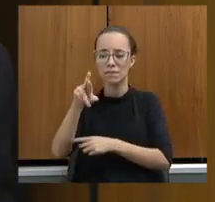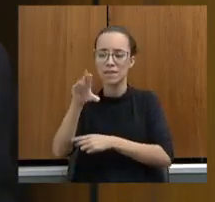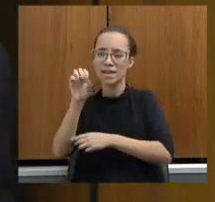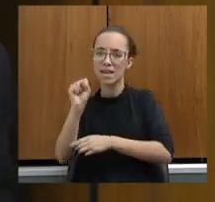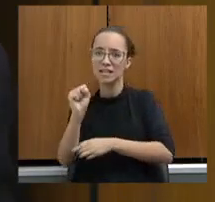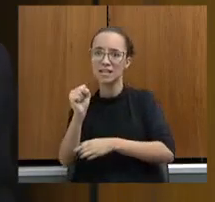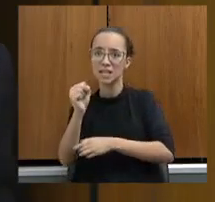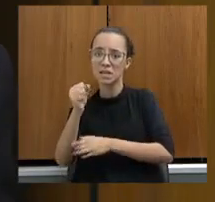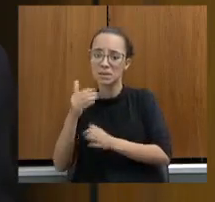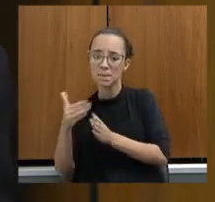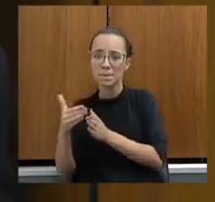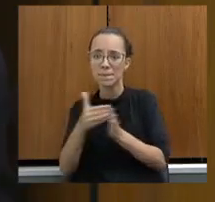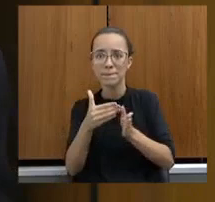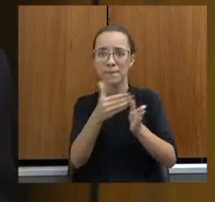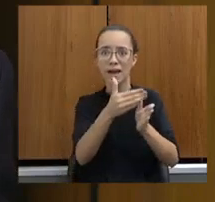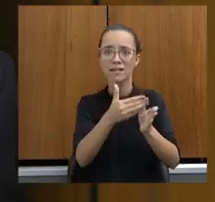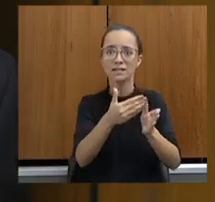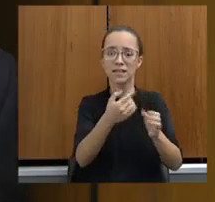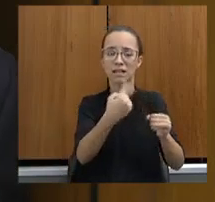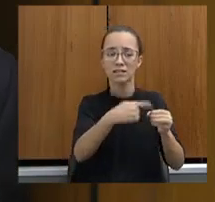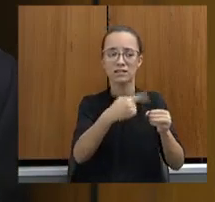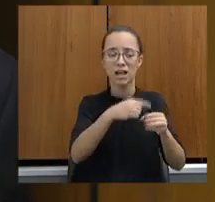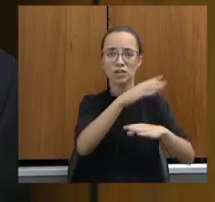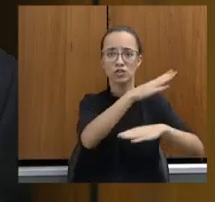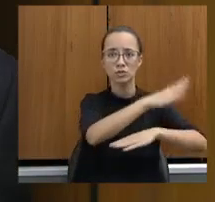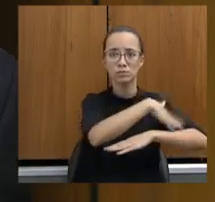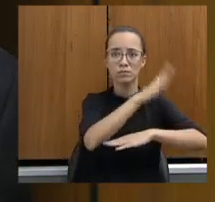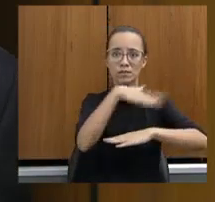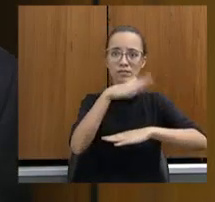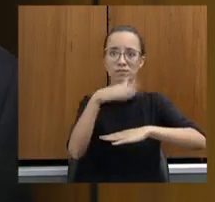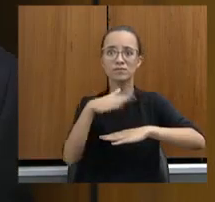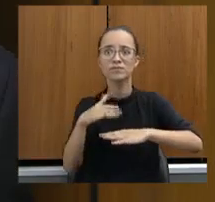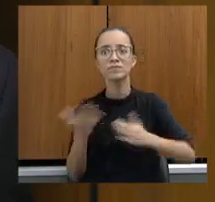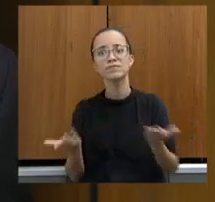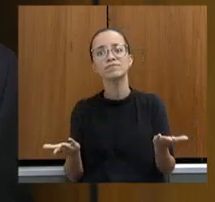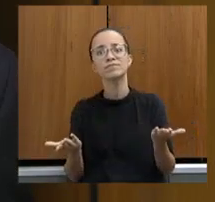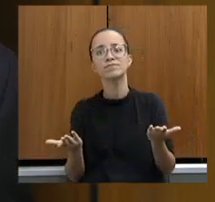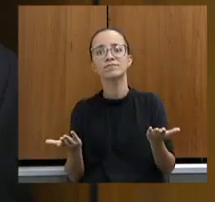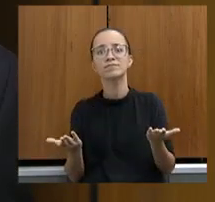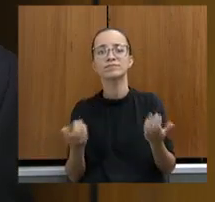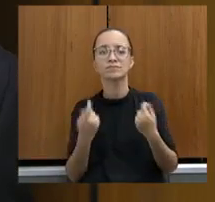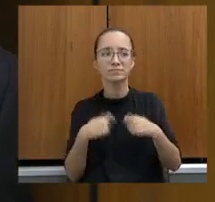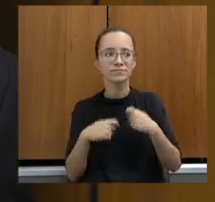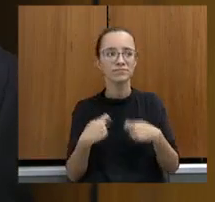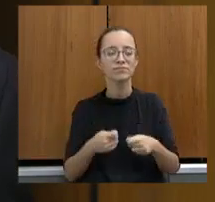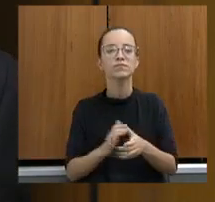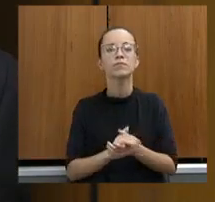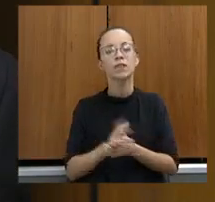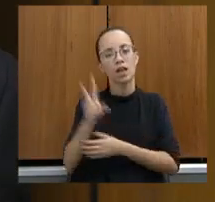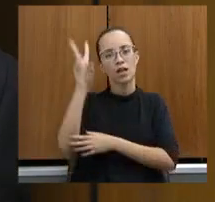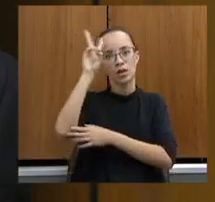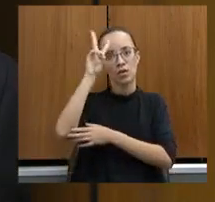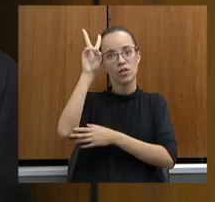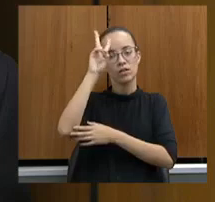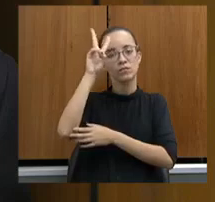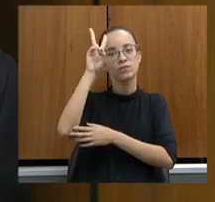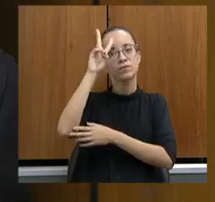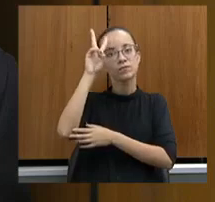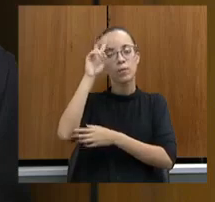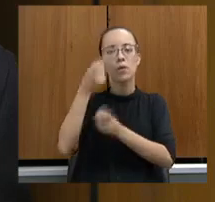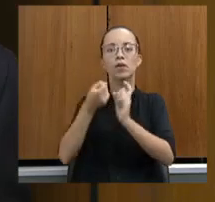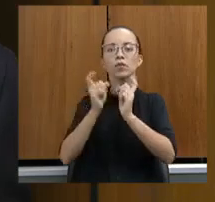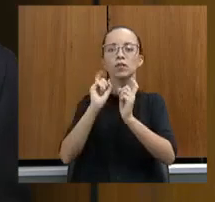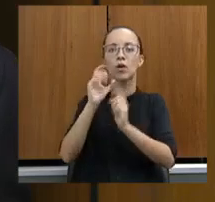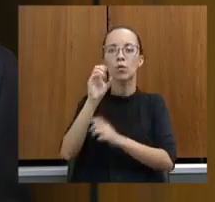deixa o barulho e a poeira do minério mas eu lembro Marcamos com Luiz Otávio uma